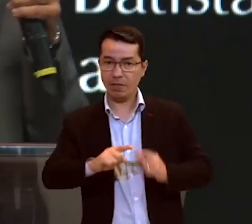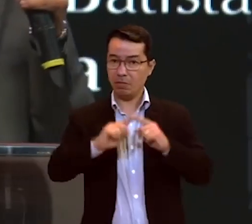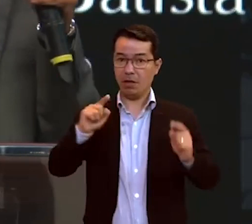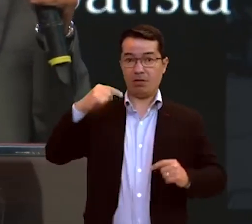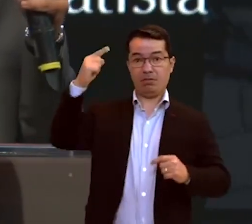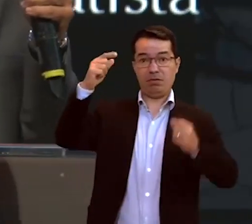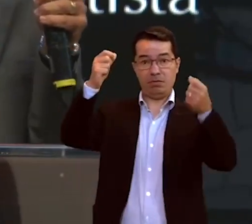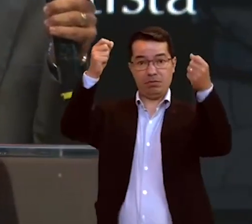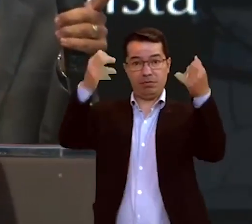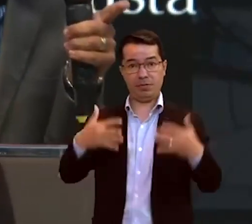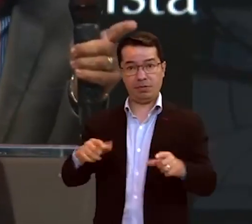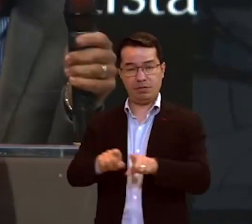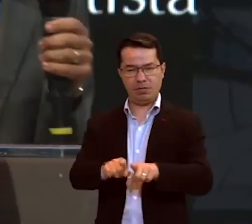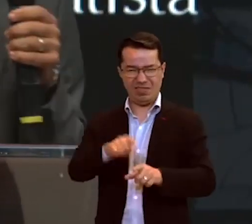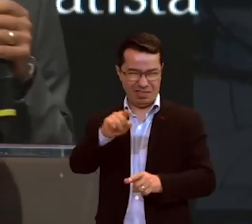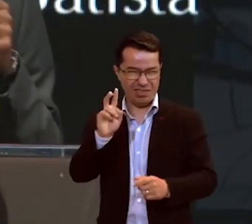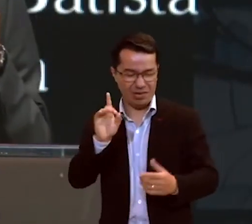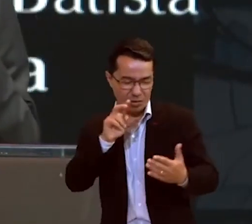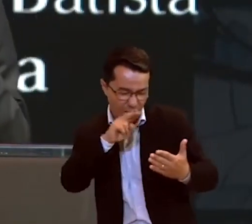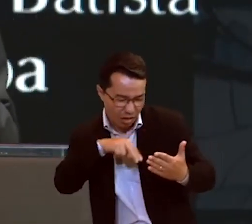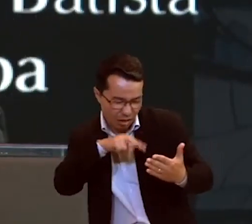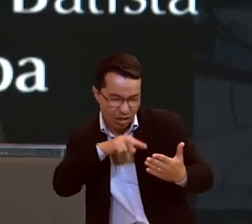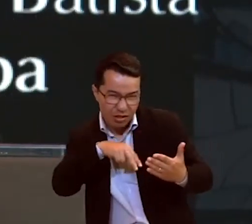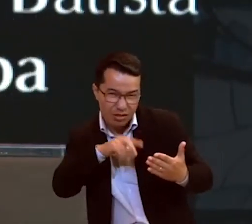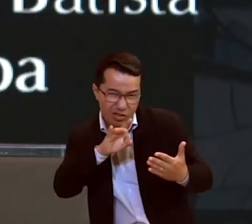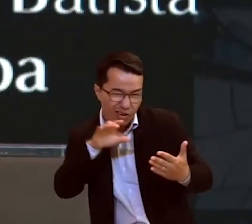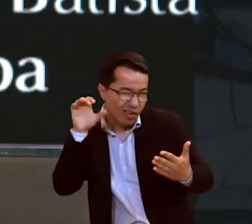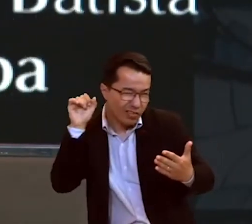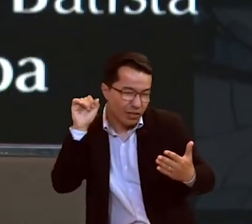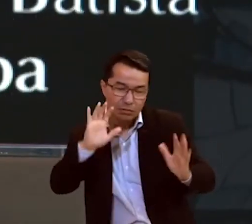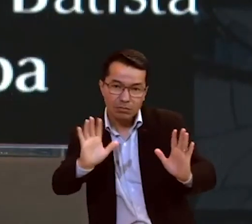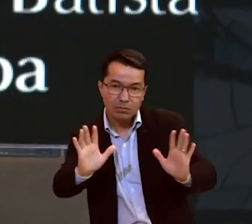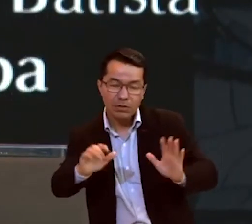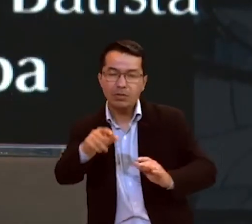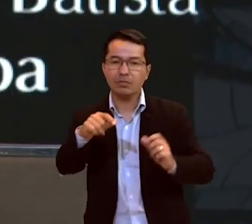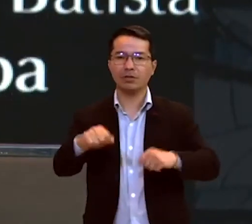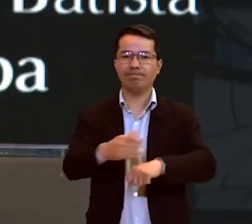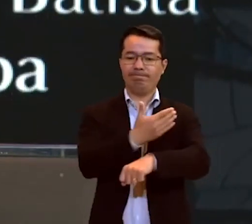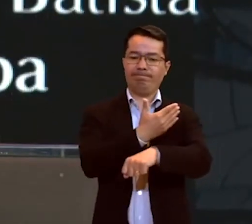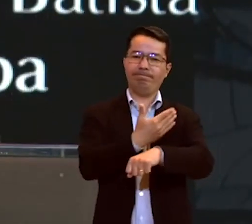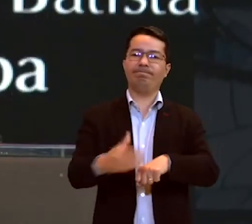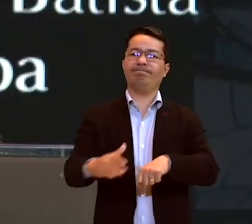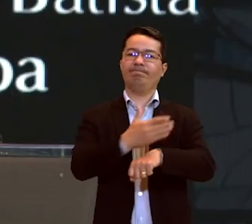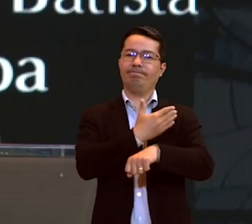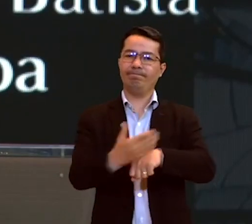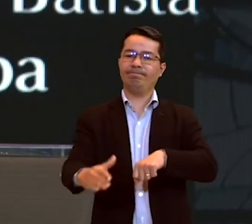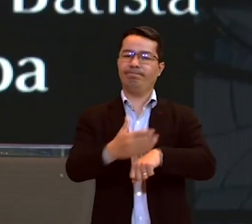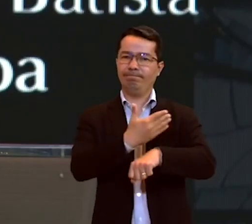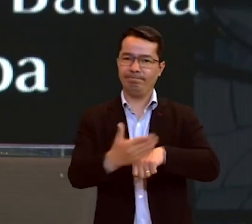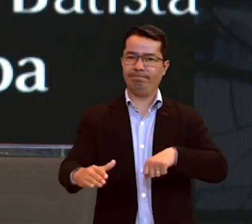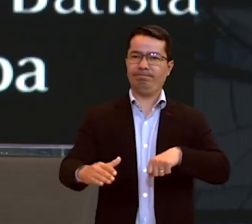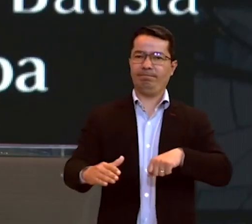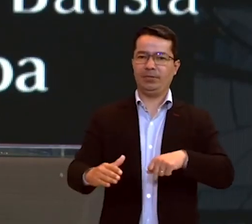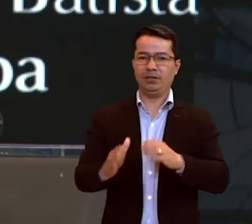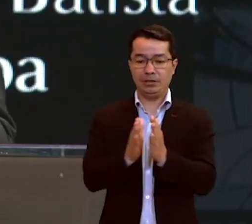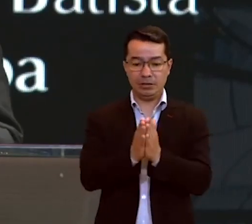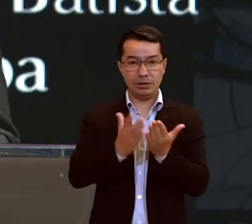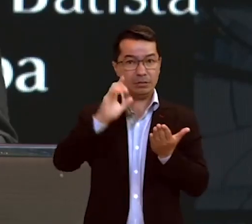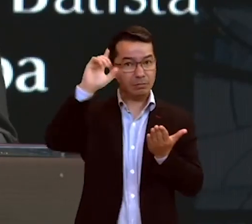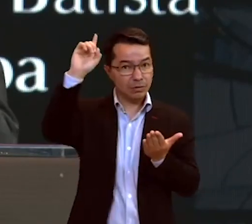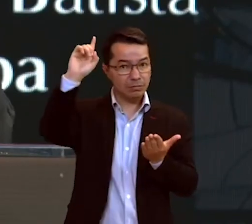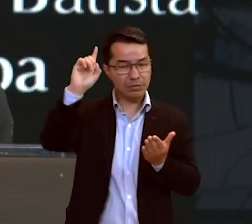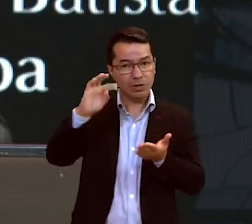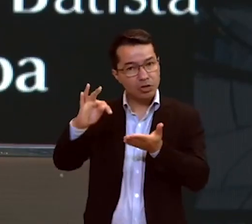deveríamos praticar. E é por isso que ele é tão direto. E ele quer então nos ensinar como